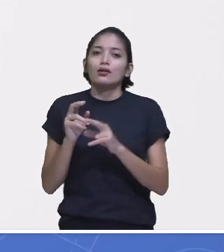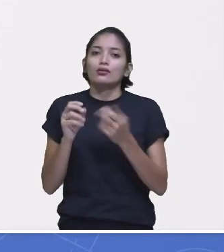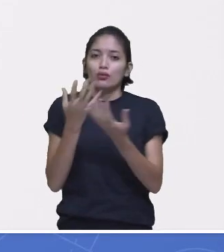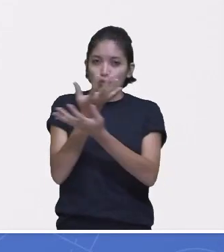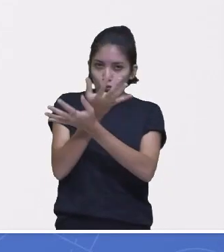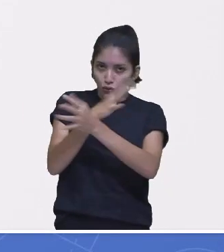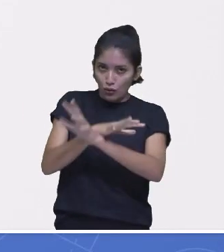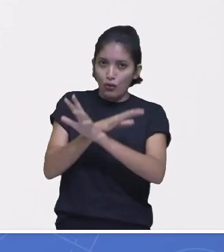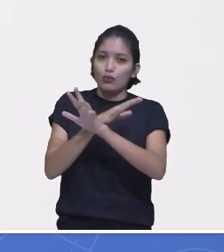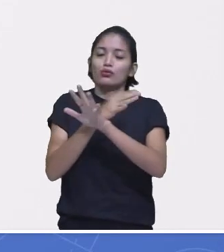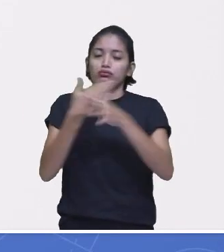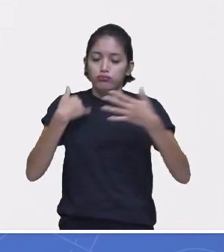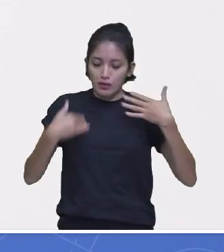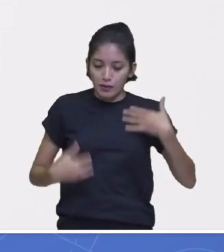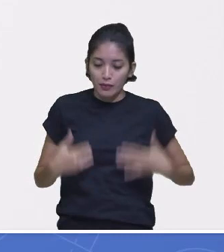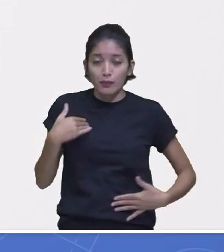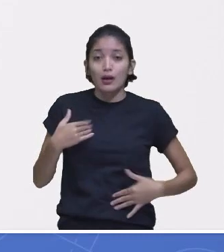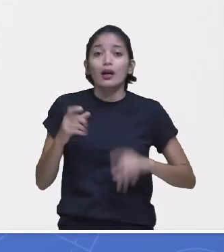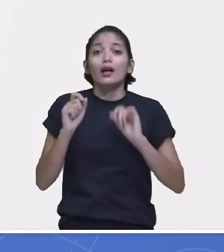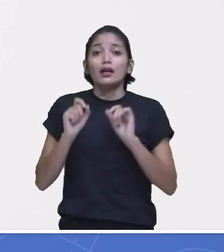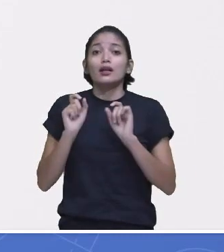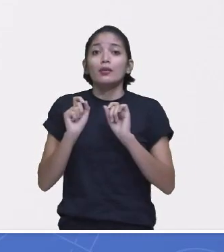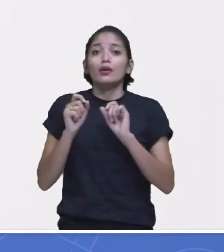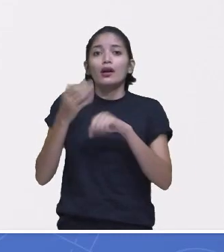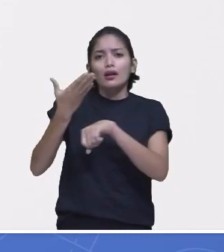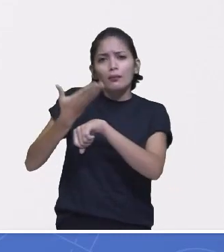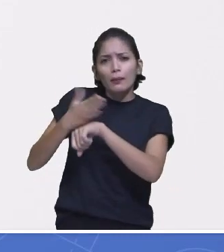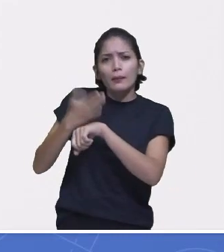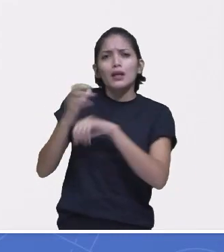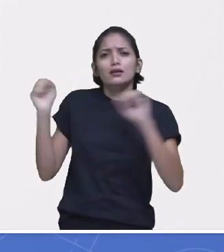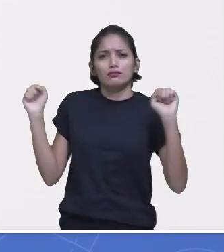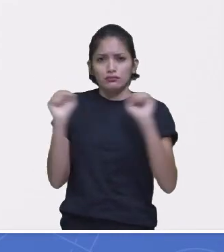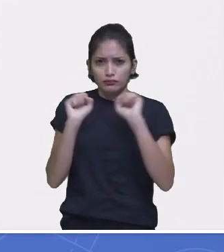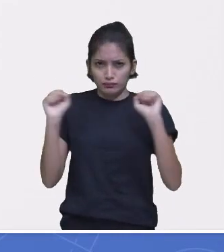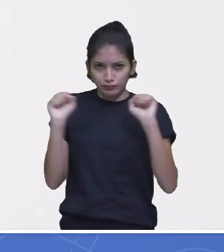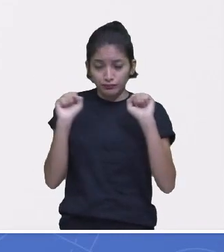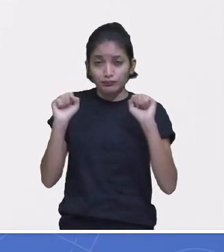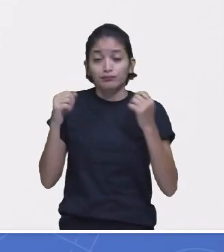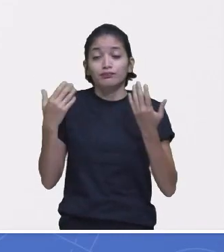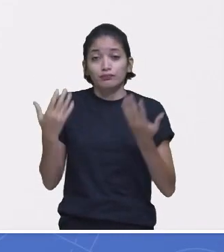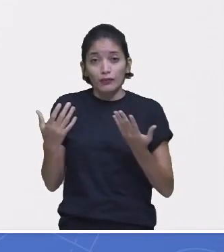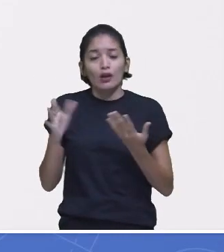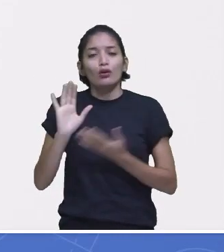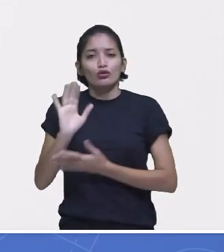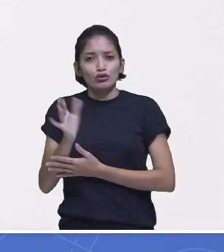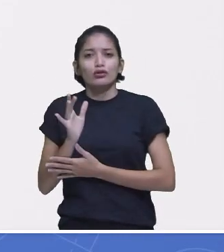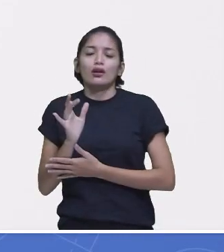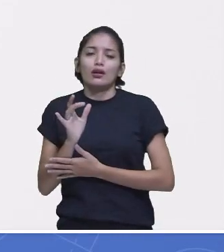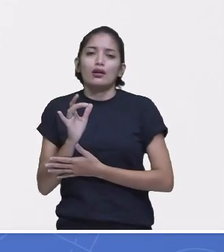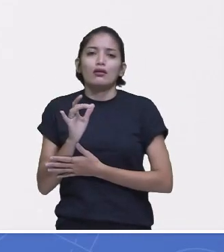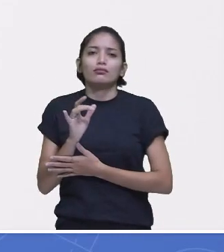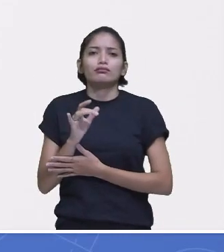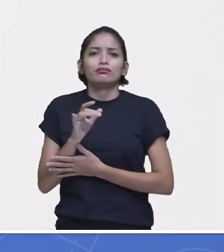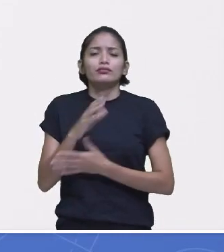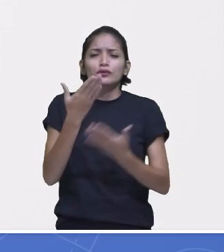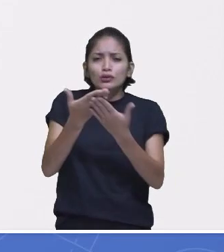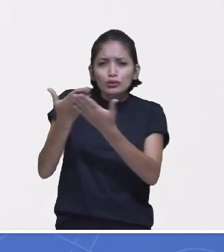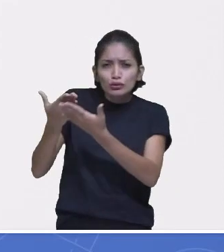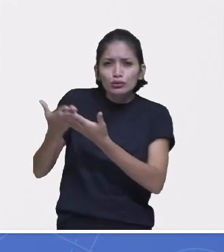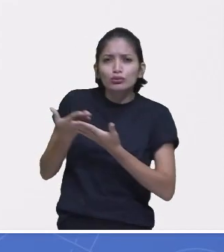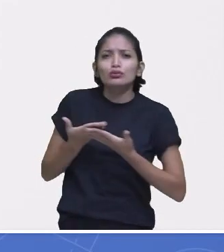esqueleto humano, com a prática de exercícios físicos. E aí nós fizemos aí uma breve revisão